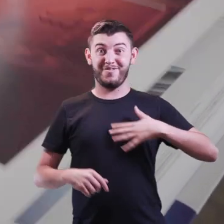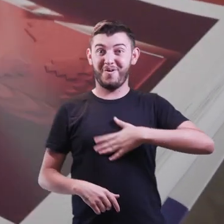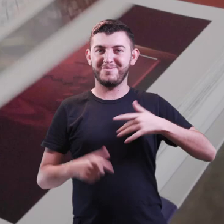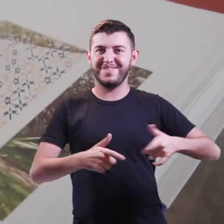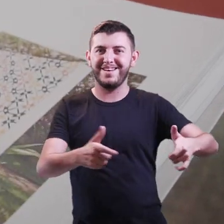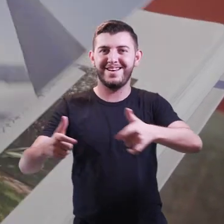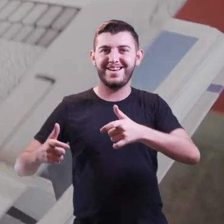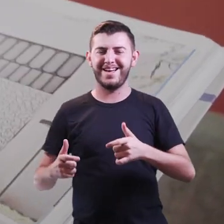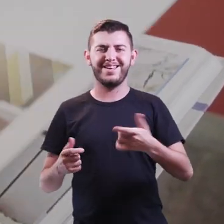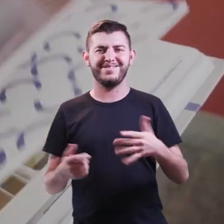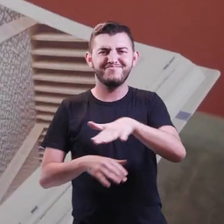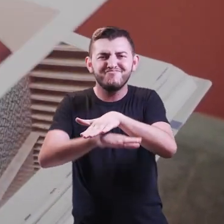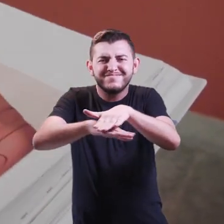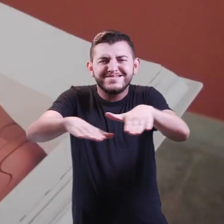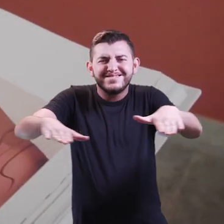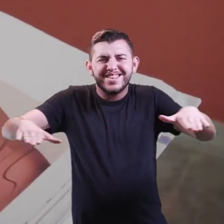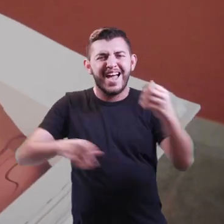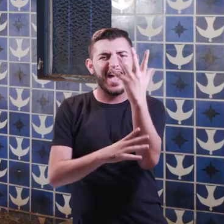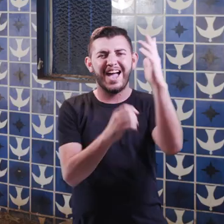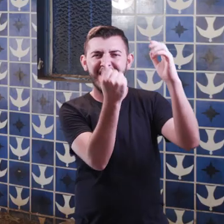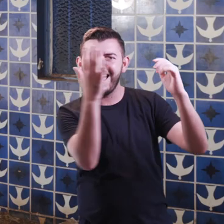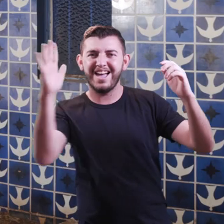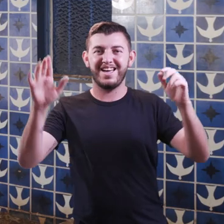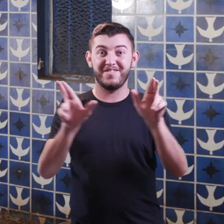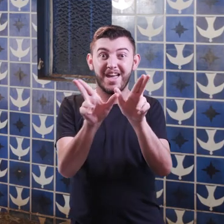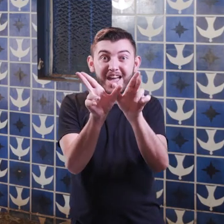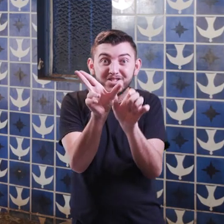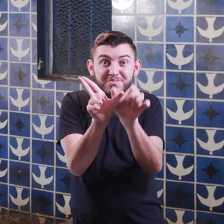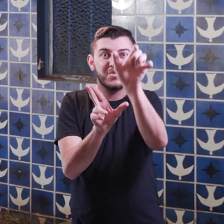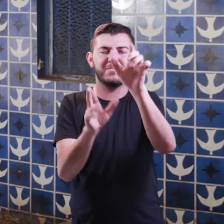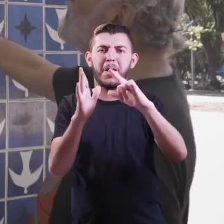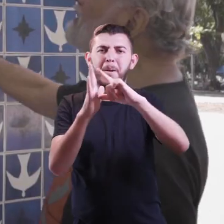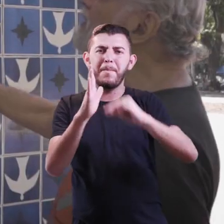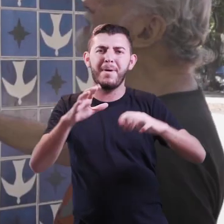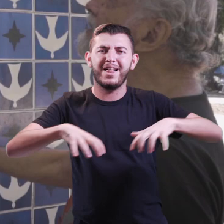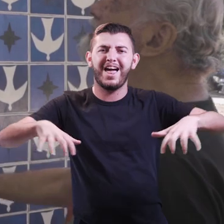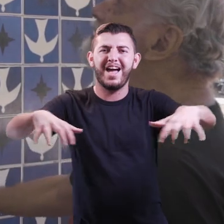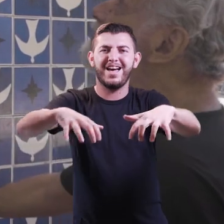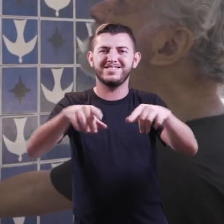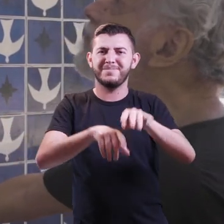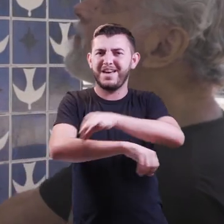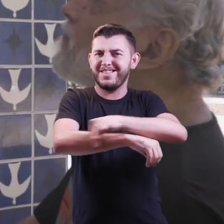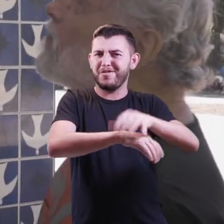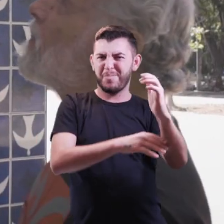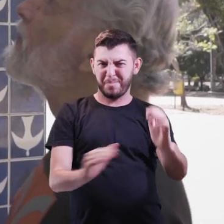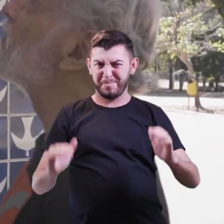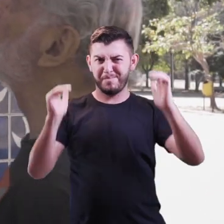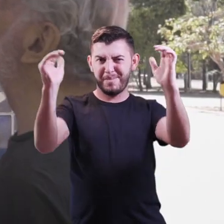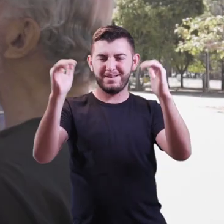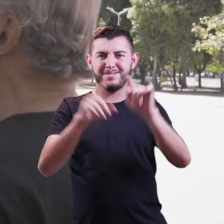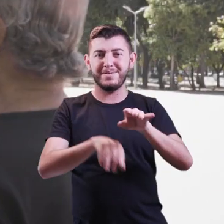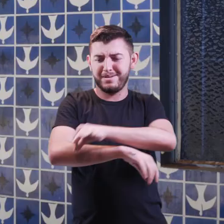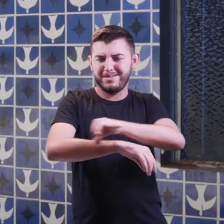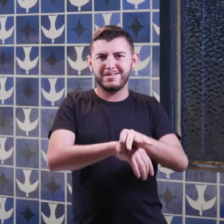do horizonte, das árvores. O eixo monumental, os palácios, a grande arquitetura e a pequena arquitetura, por